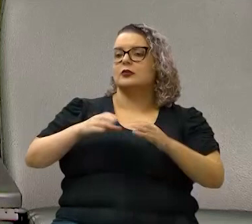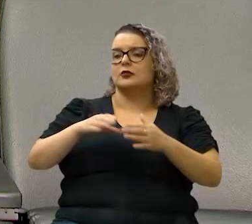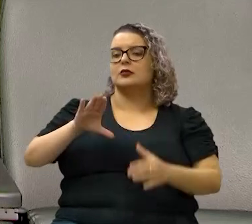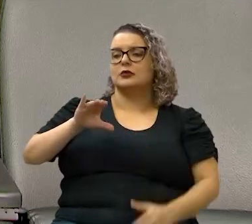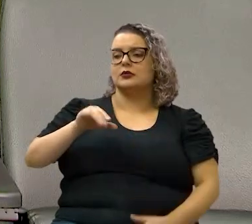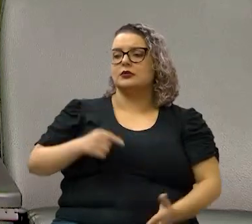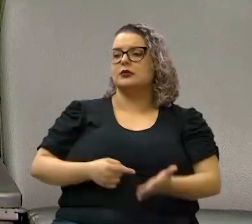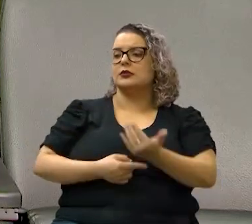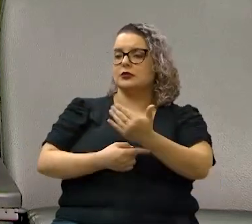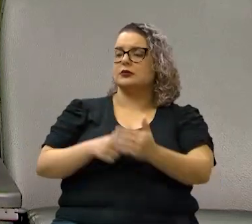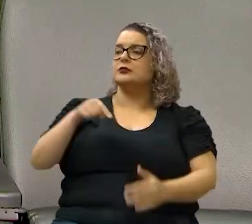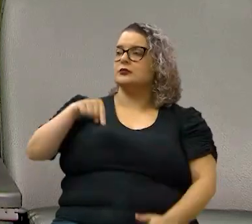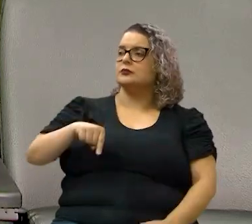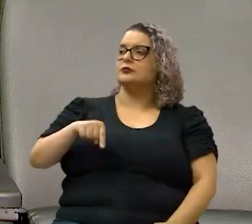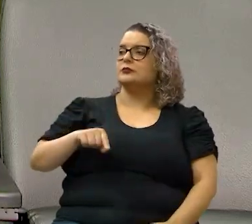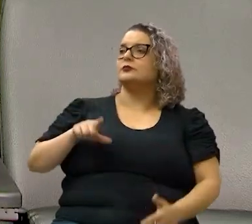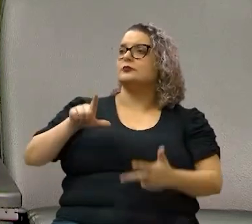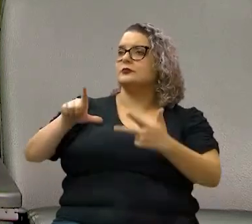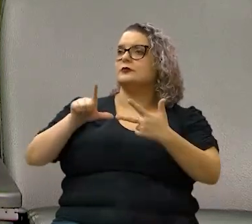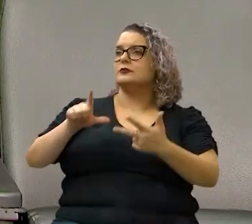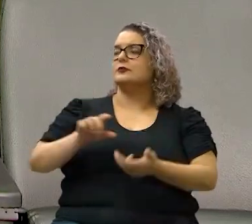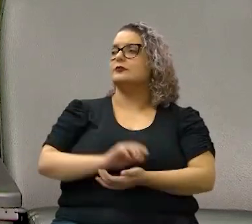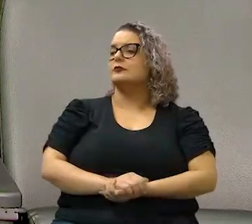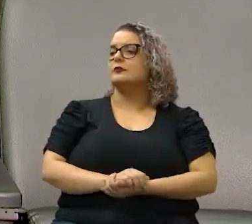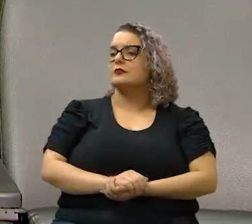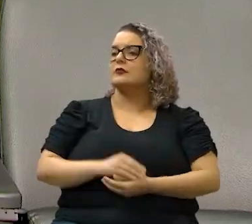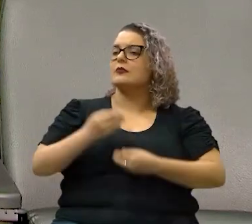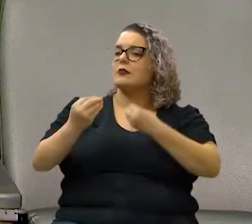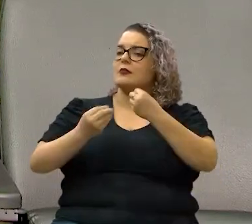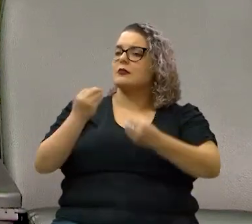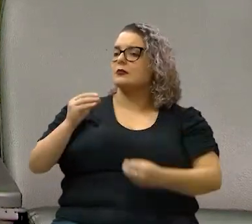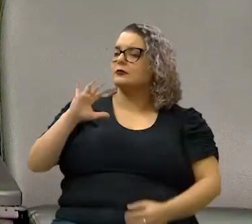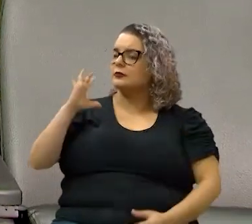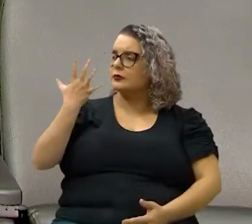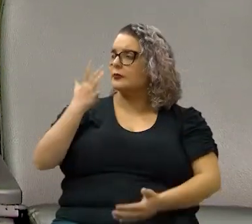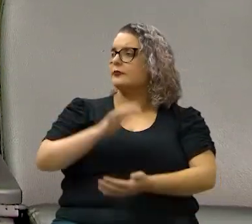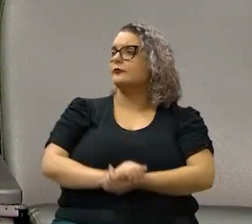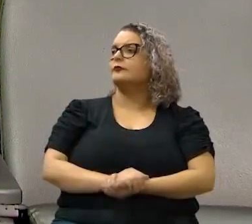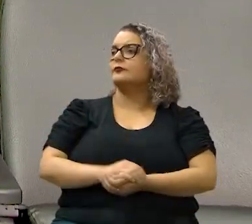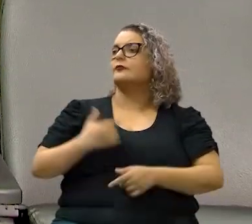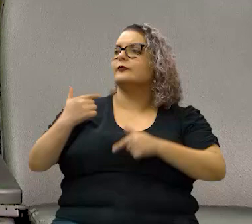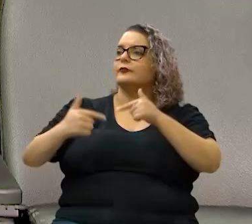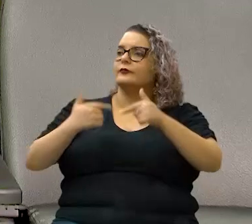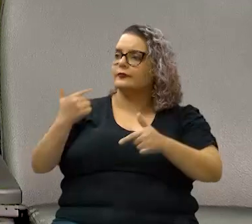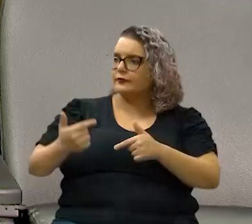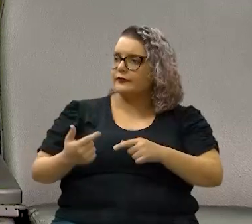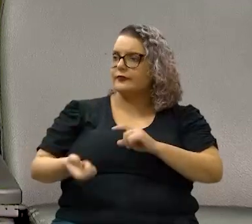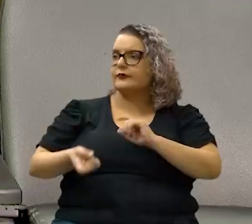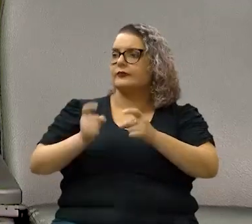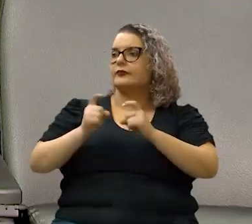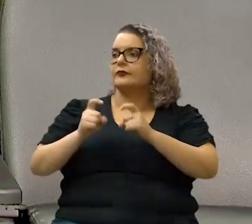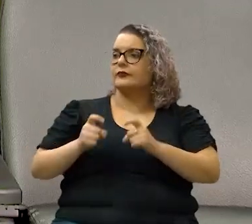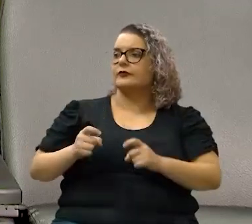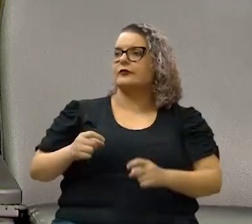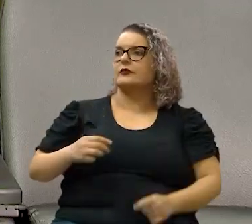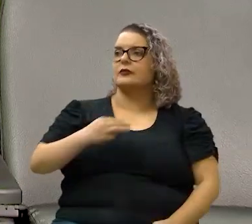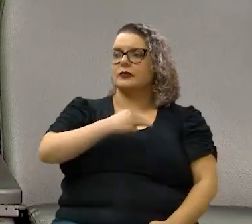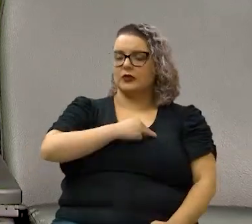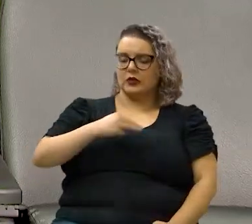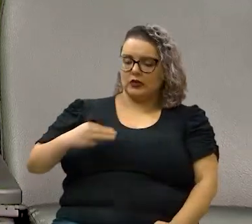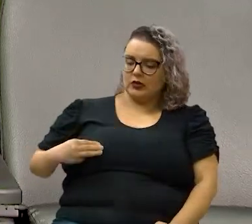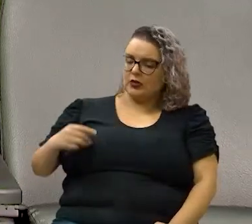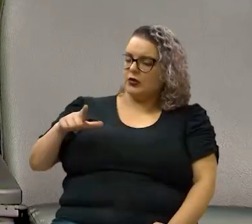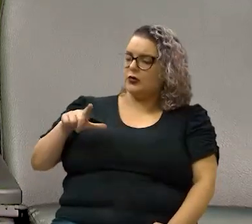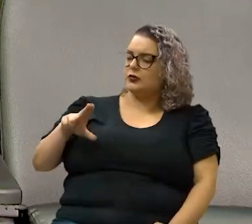da Comissão de Ciência e Tecnologia aqui do Legislativo. Como é que tem sido este trabalho? O senhor se reuniu com a ministra, com a